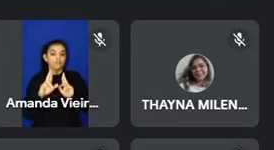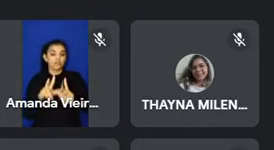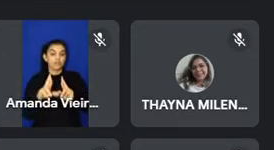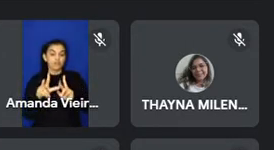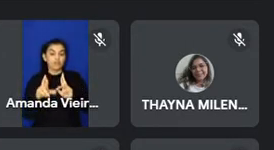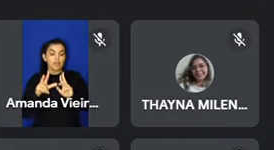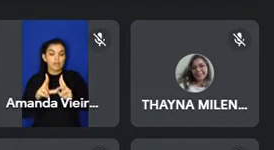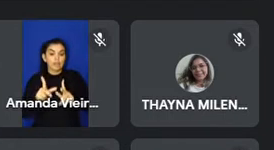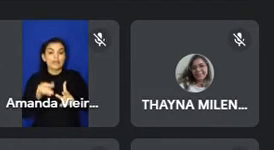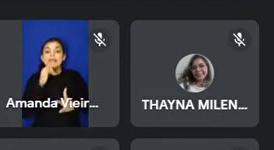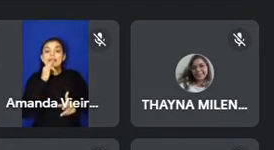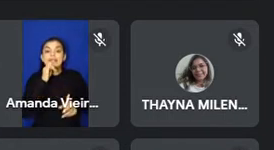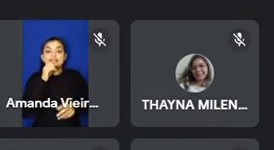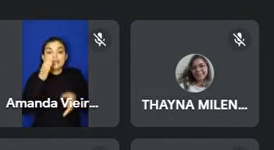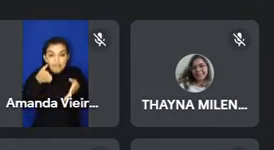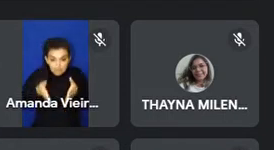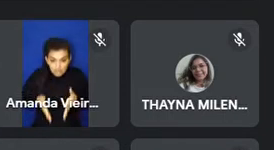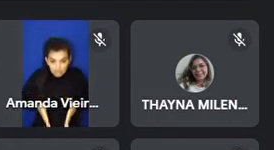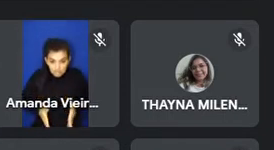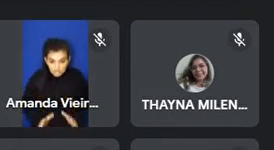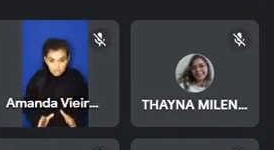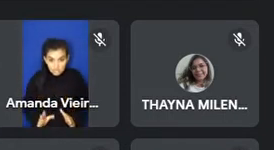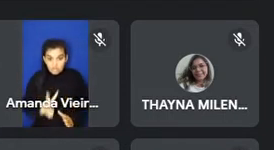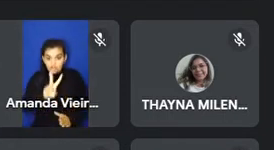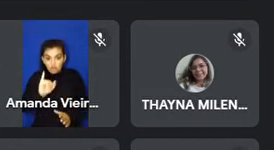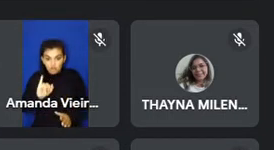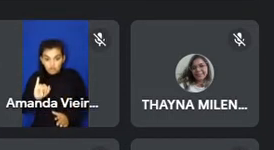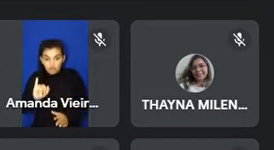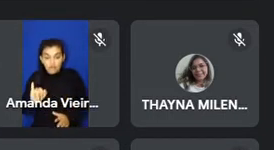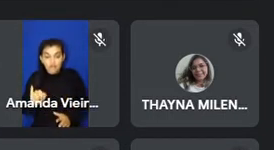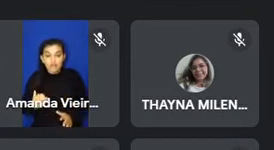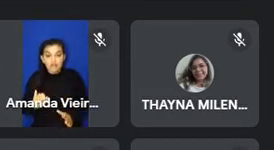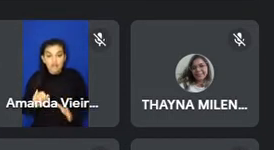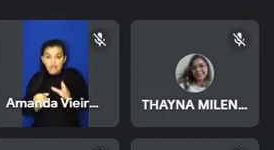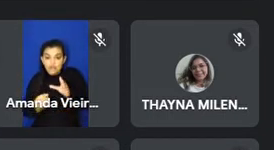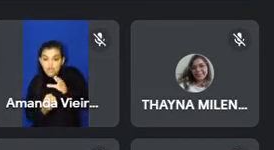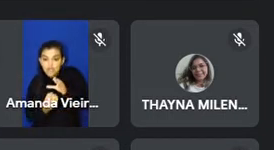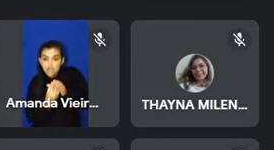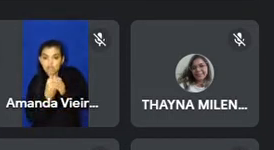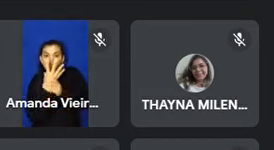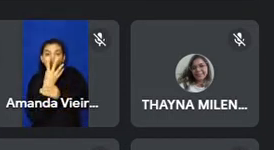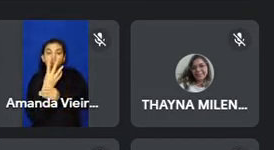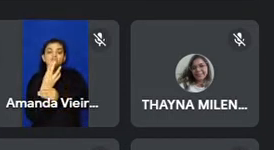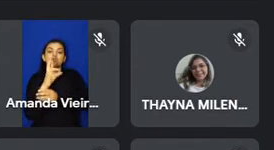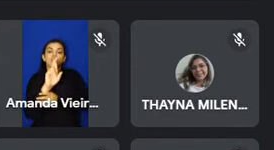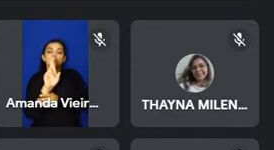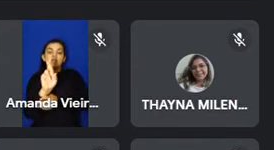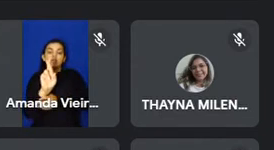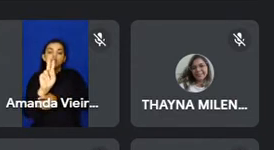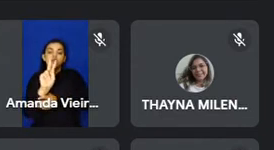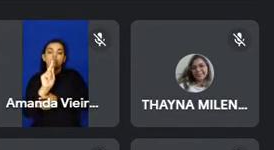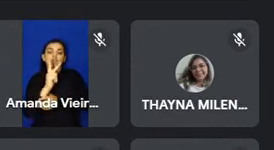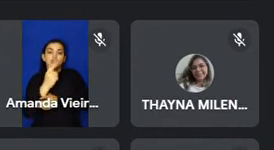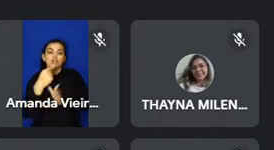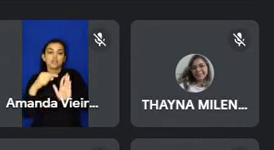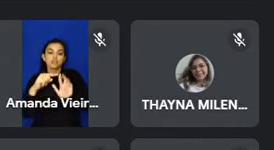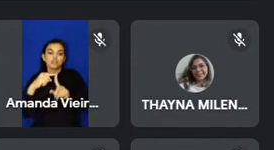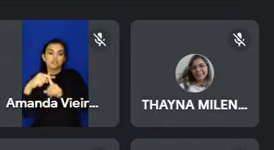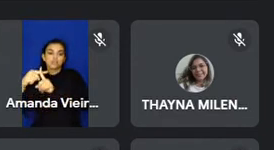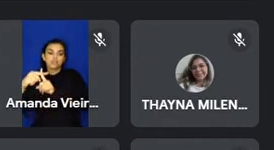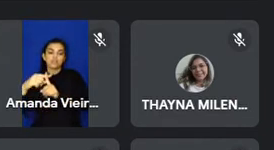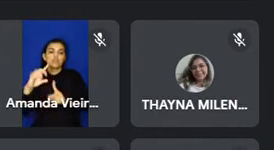está nascendo, ela vai produzir esses anticorpos anti-RH positivo, porque ela vai ter contato com o sangue